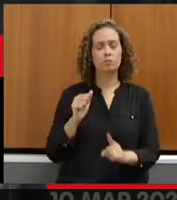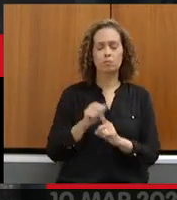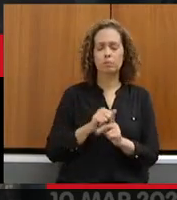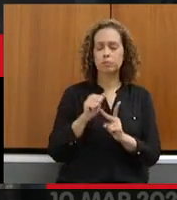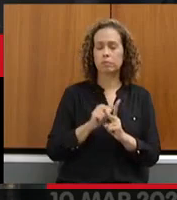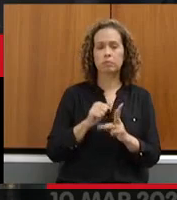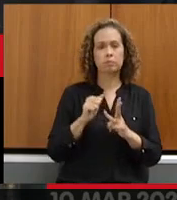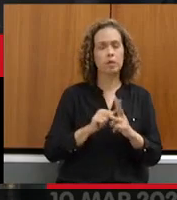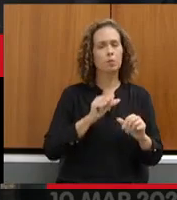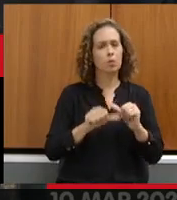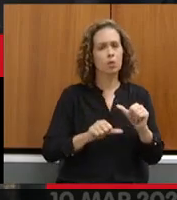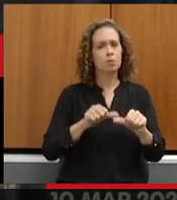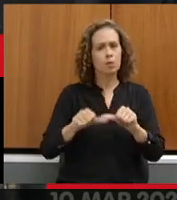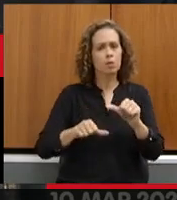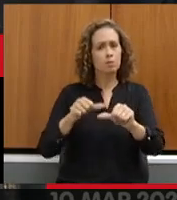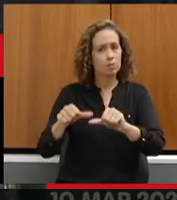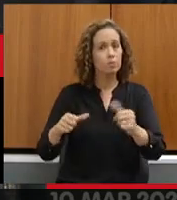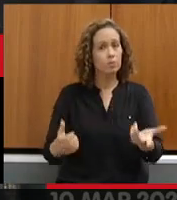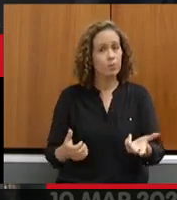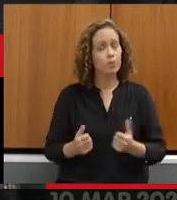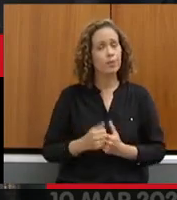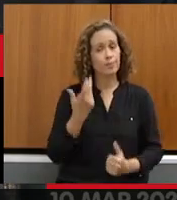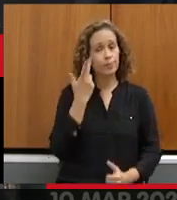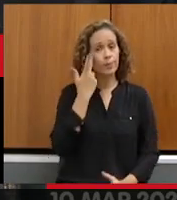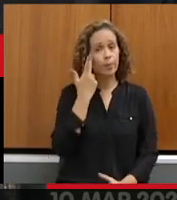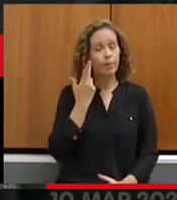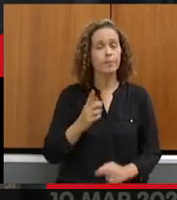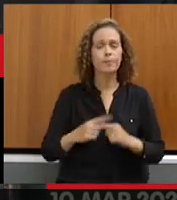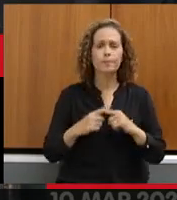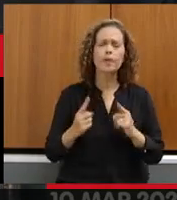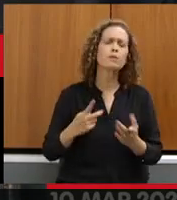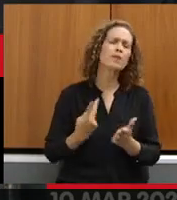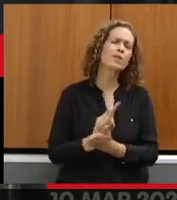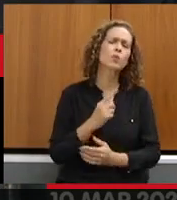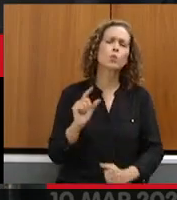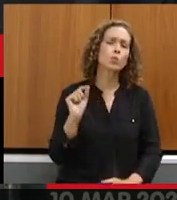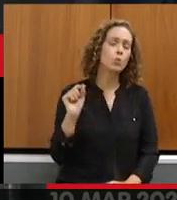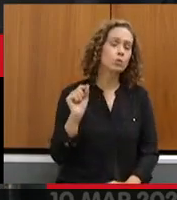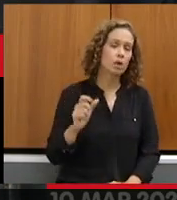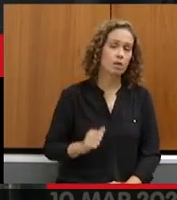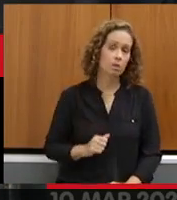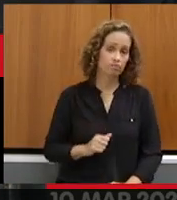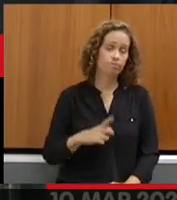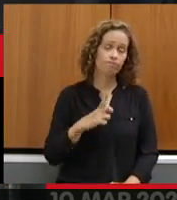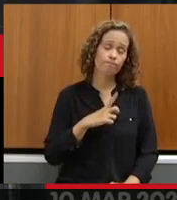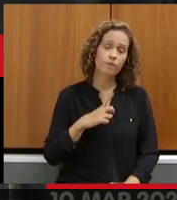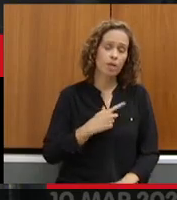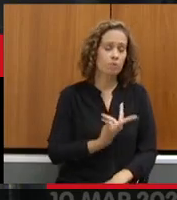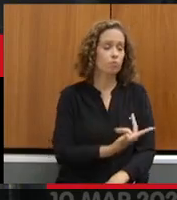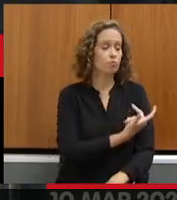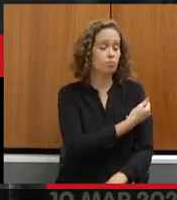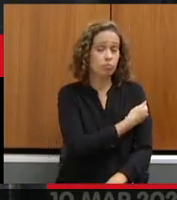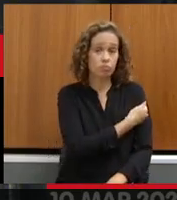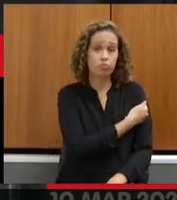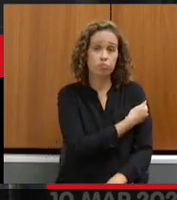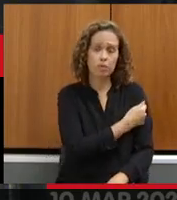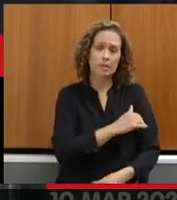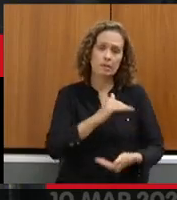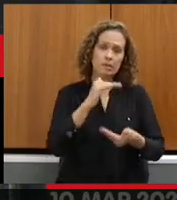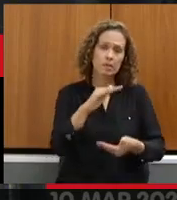muda tudo a a uma atualização Então o que acontece aqui toda vez que chega o volume de vacina